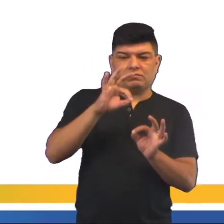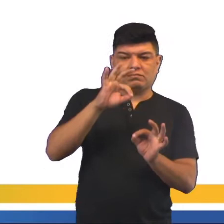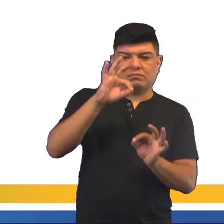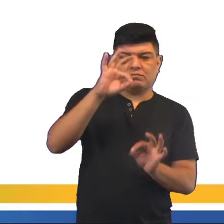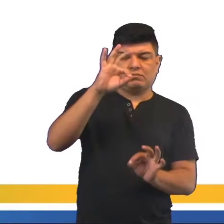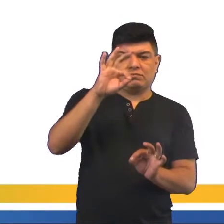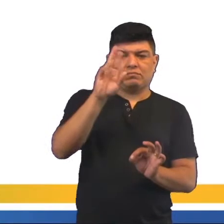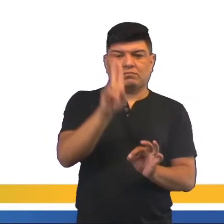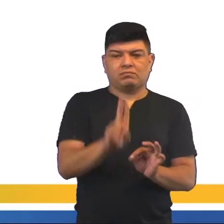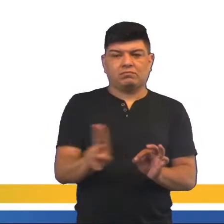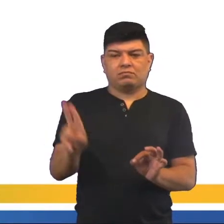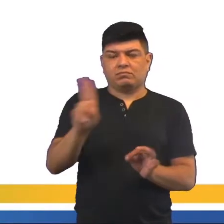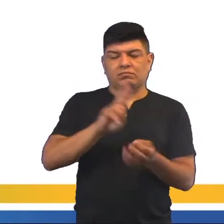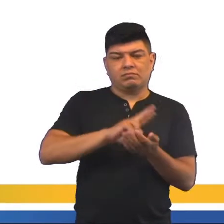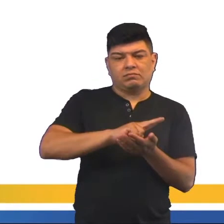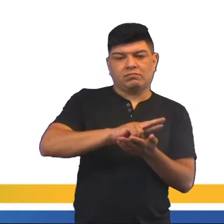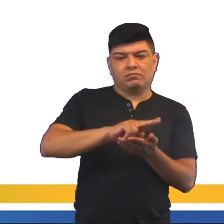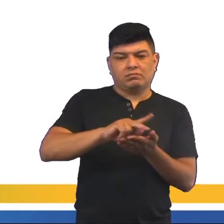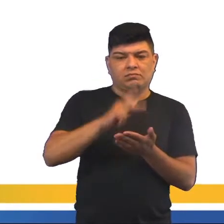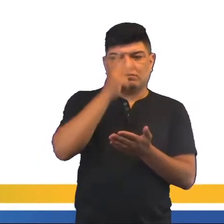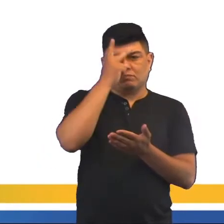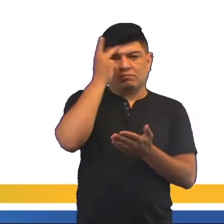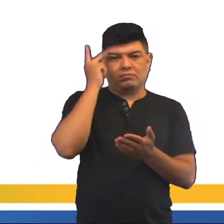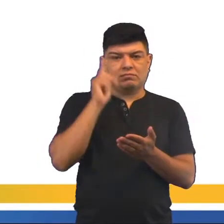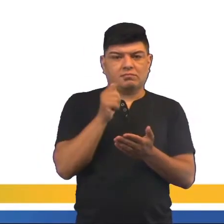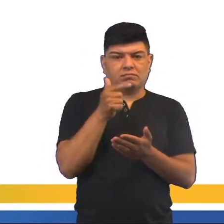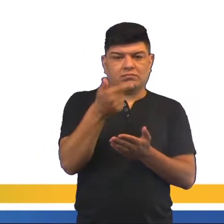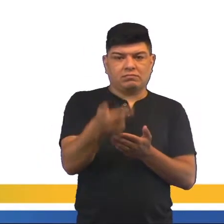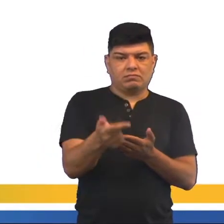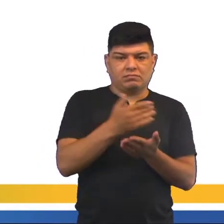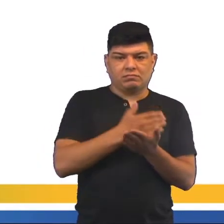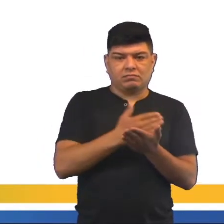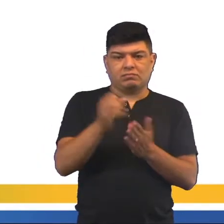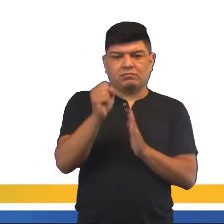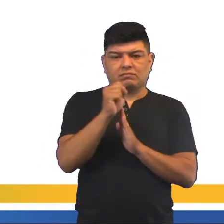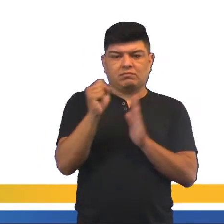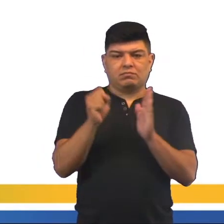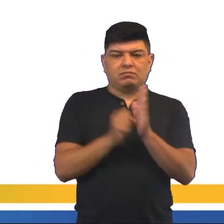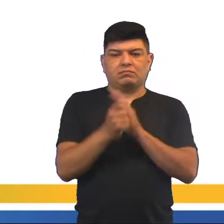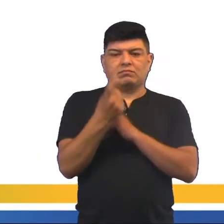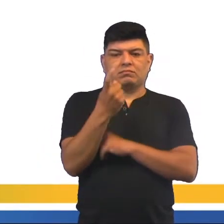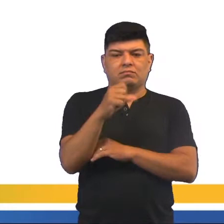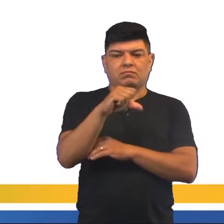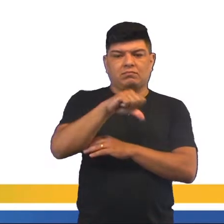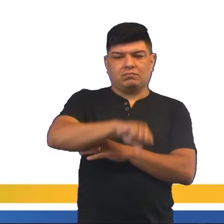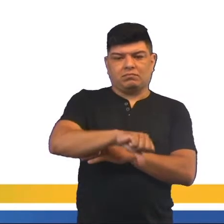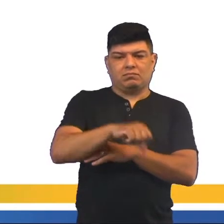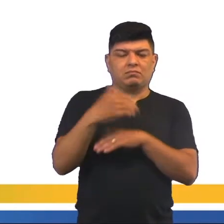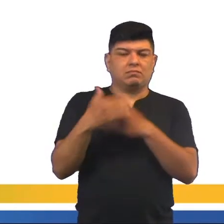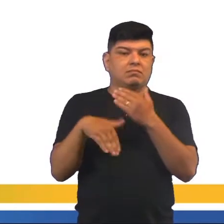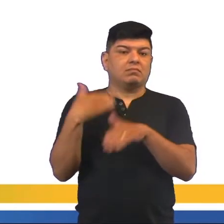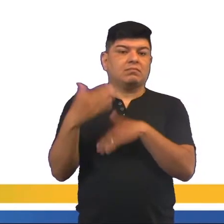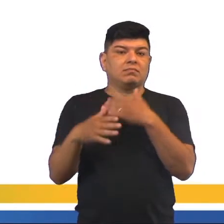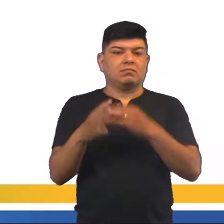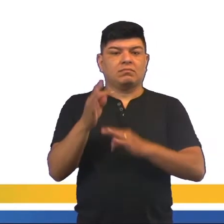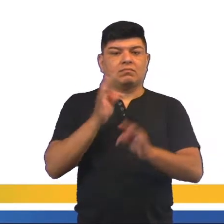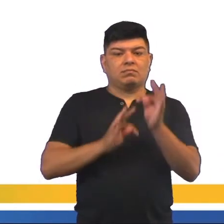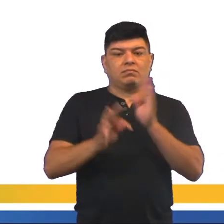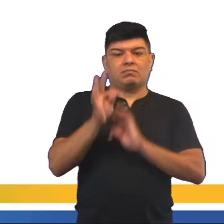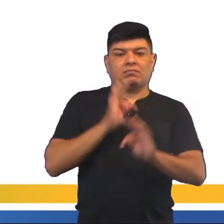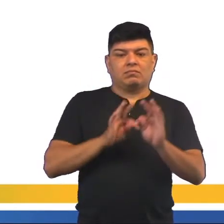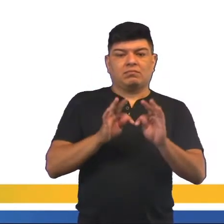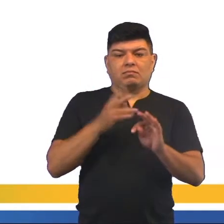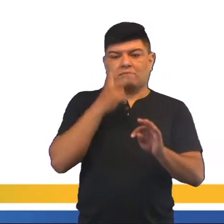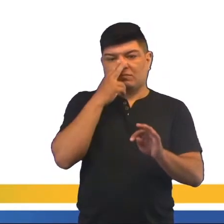a utilização de várias pessoas. Posteriormente, no começo do século XIX, o desenvolvimento tecnológico foi utilizado na criação